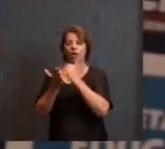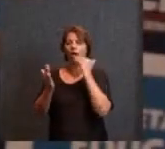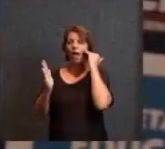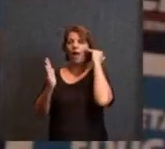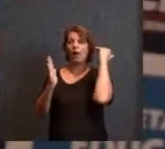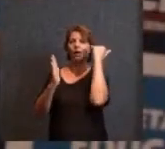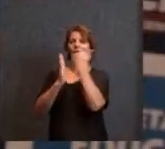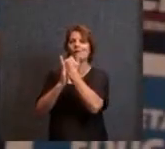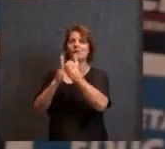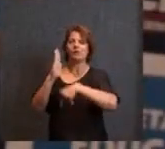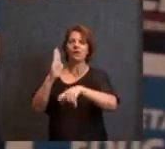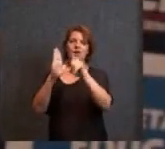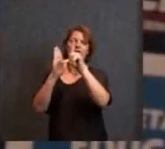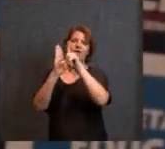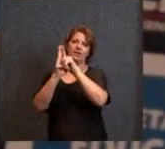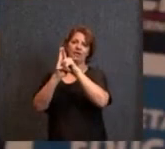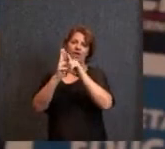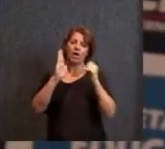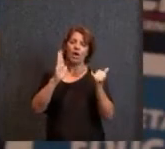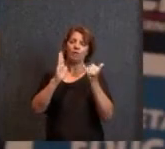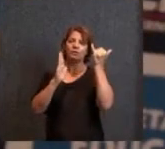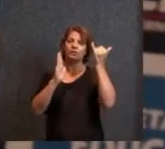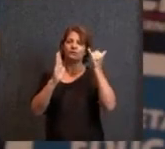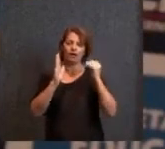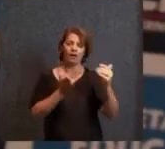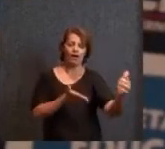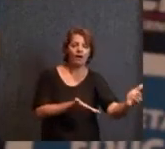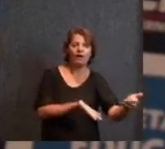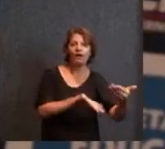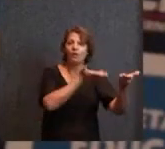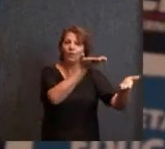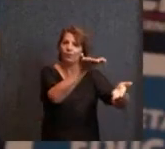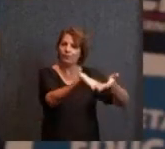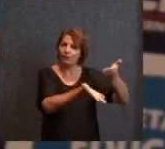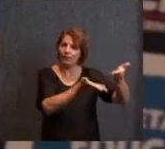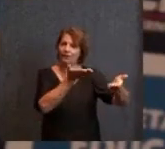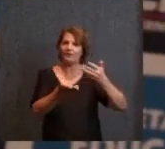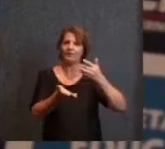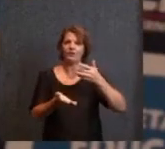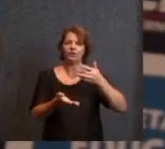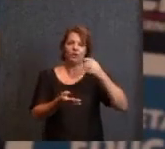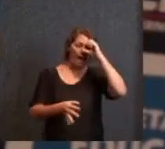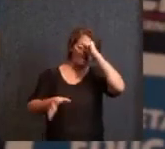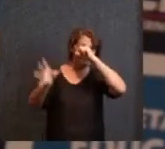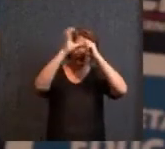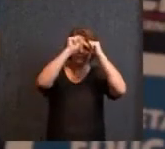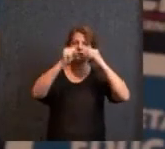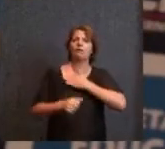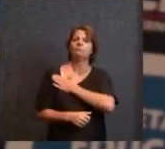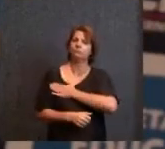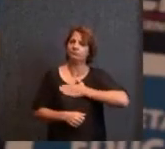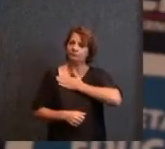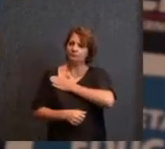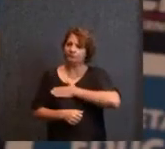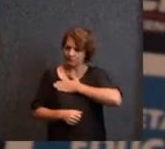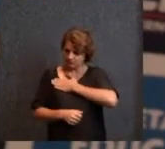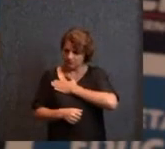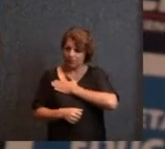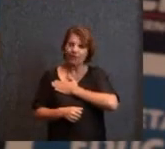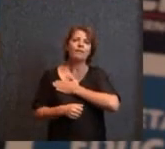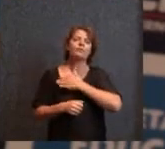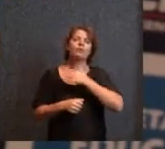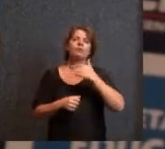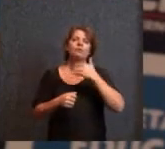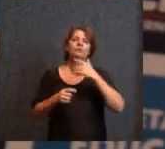exigências importantes para que ela efetivamente seja um espaço de aprendizagem. Um espaço com atividades